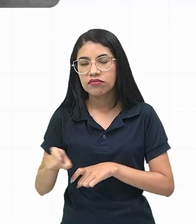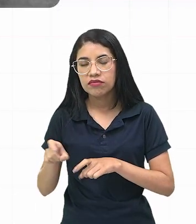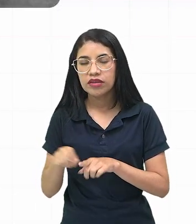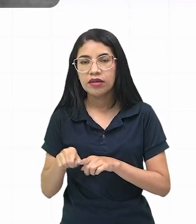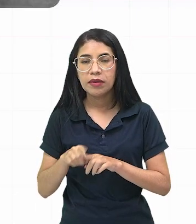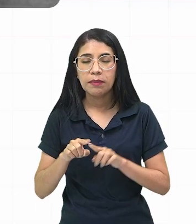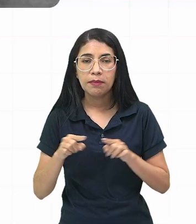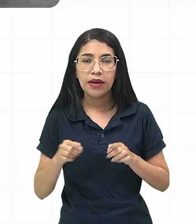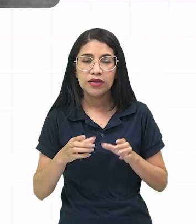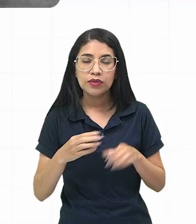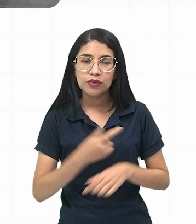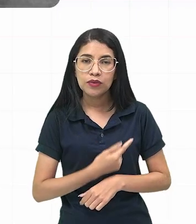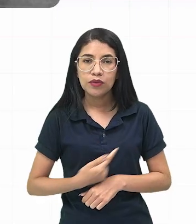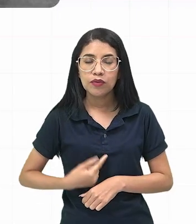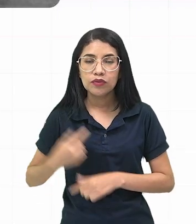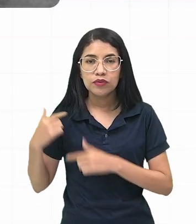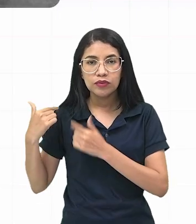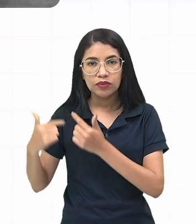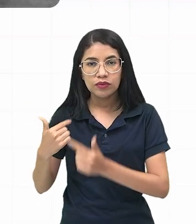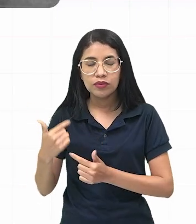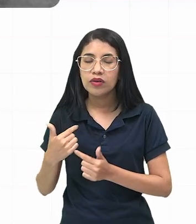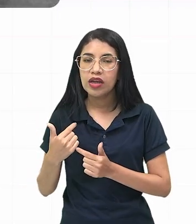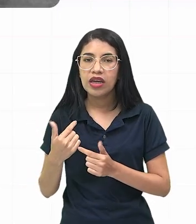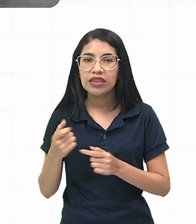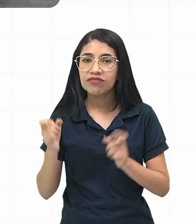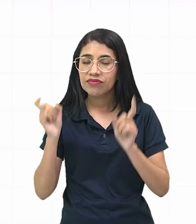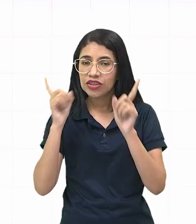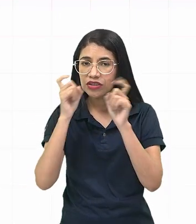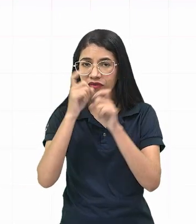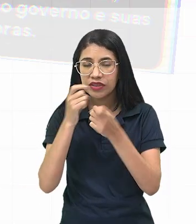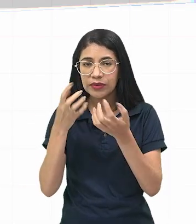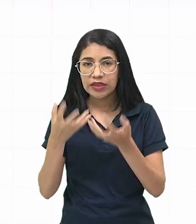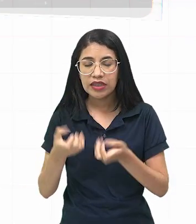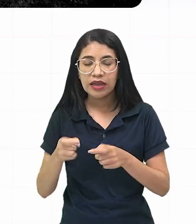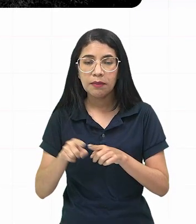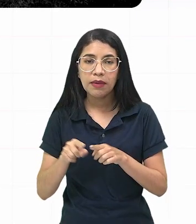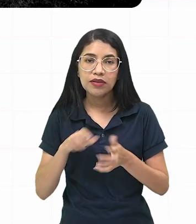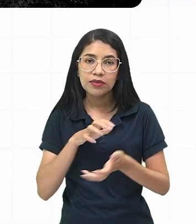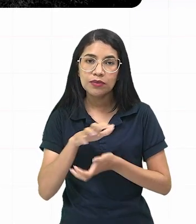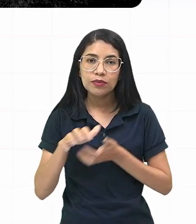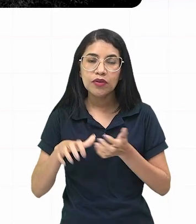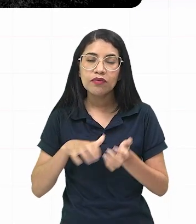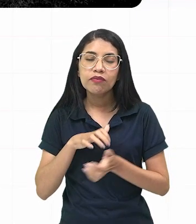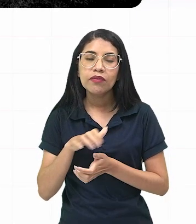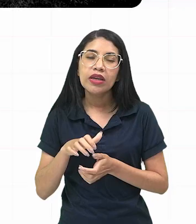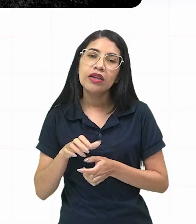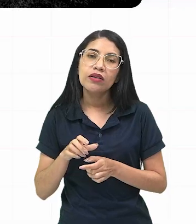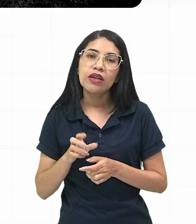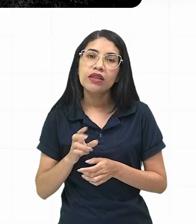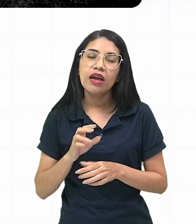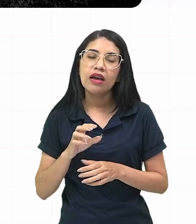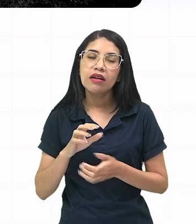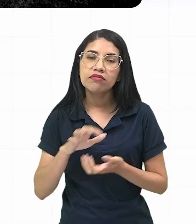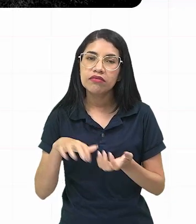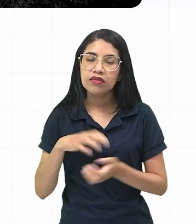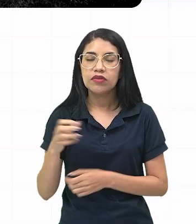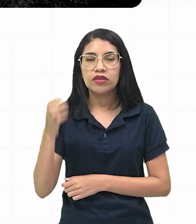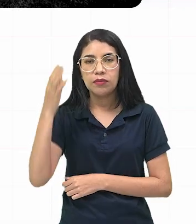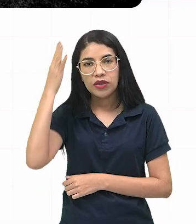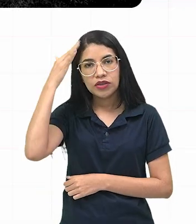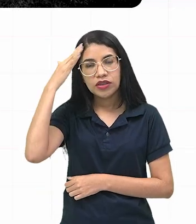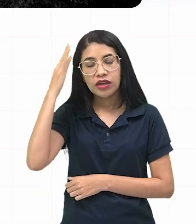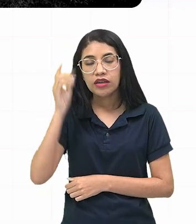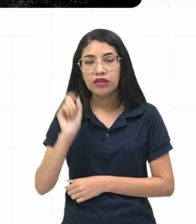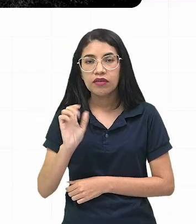né, reacionária, isso acabou dificultando bastante. Só que o movimento da Revolução Mexicana, né,